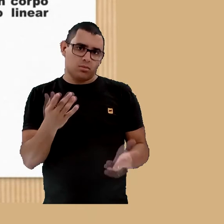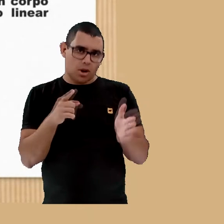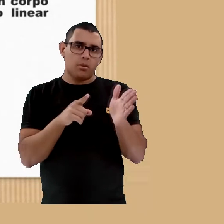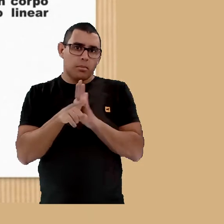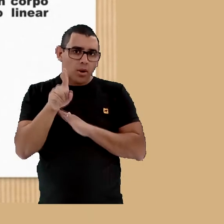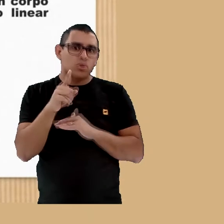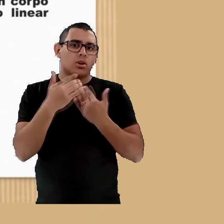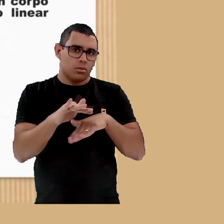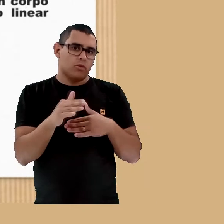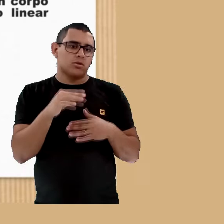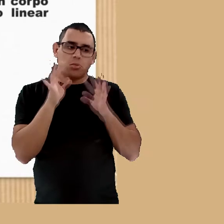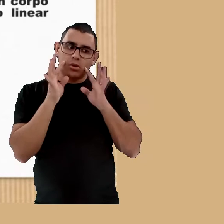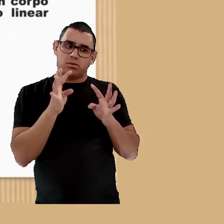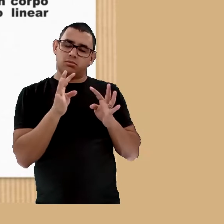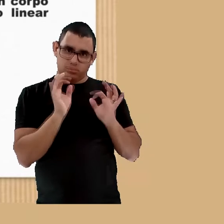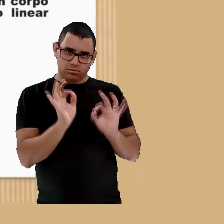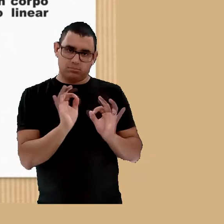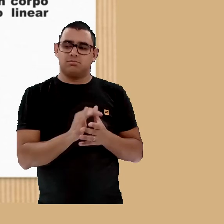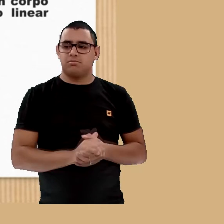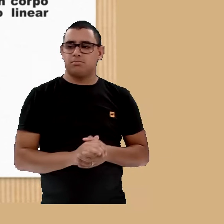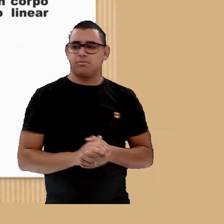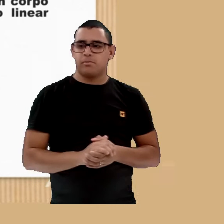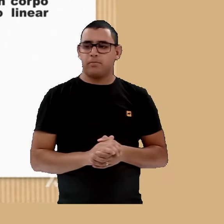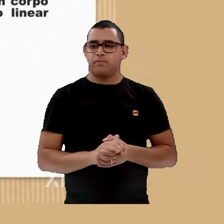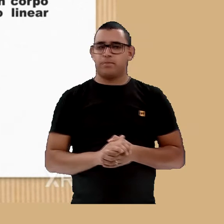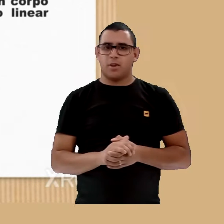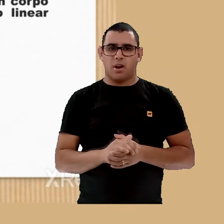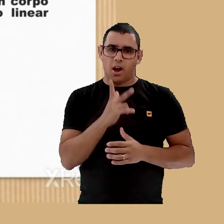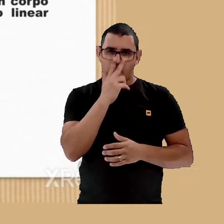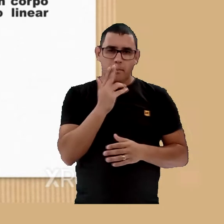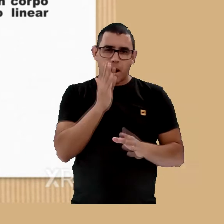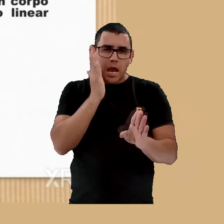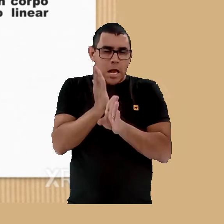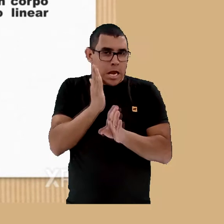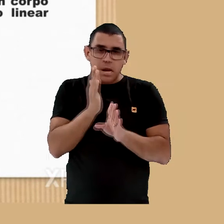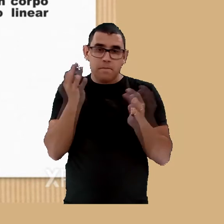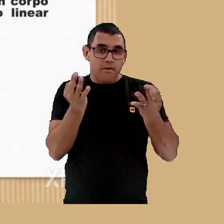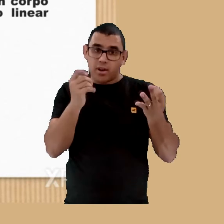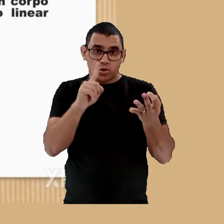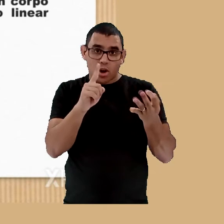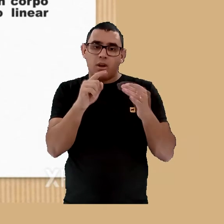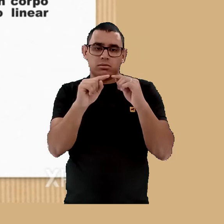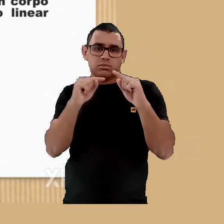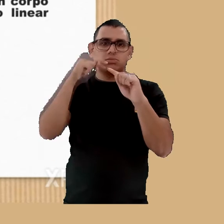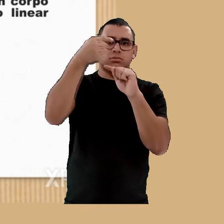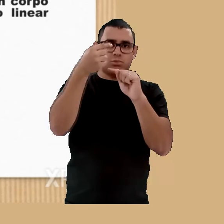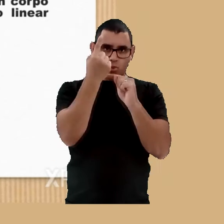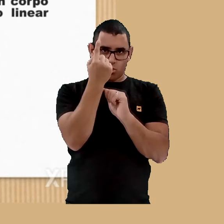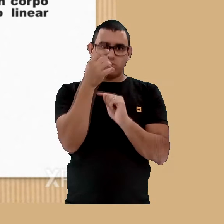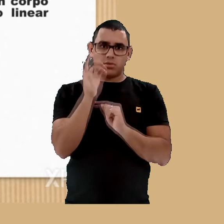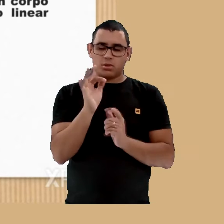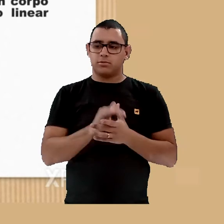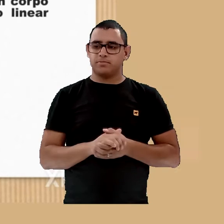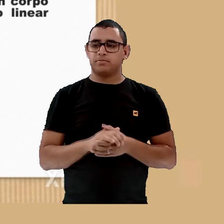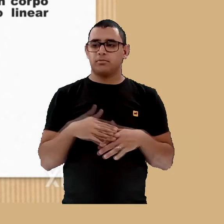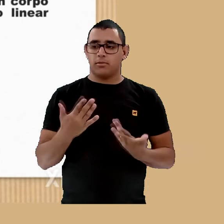Dilatação térmica. Então, a dilatação linear é aquela dilatação em que leva em consideração a dilatação sofrida em apenas uma